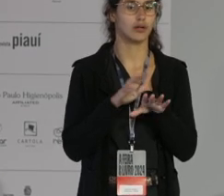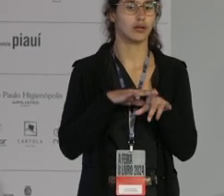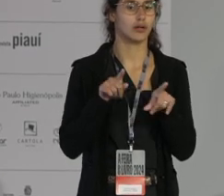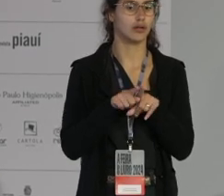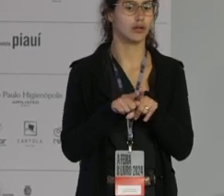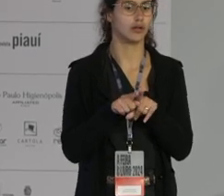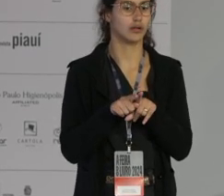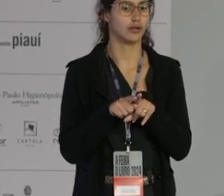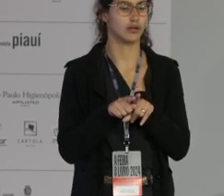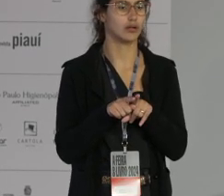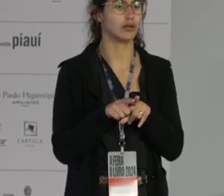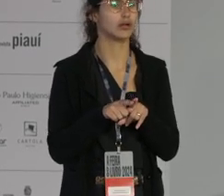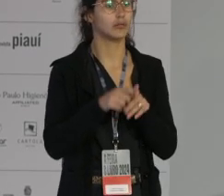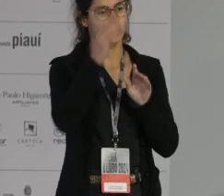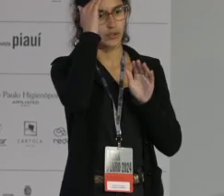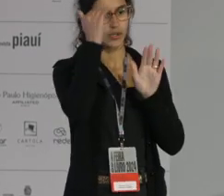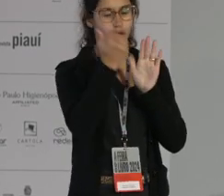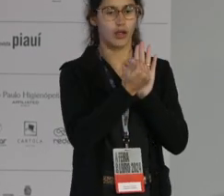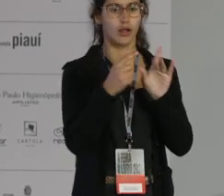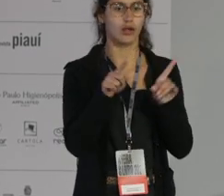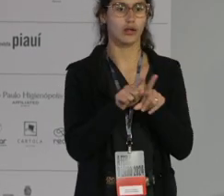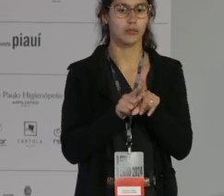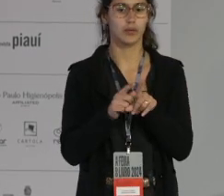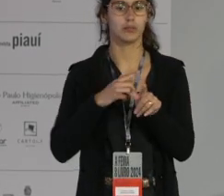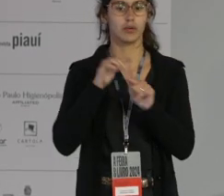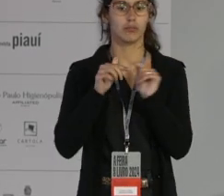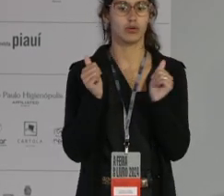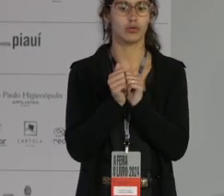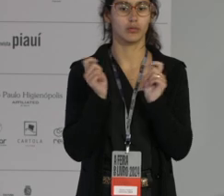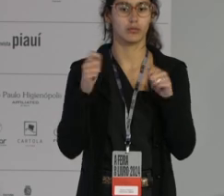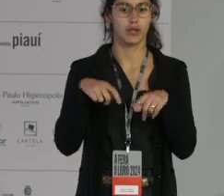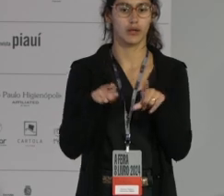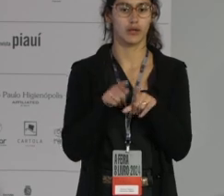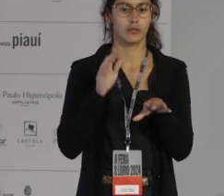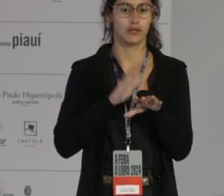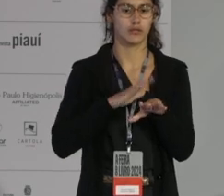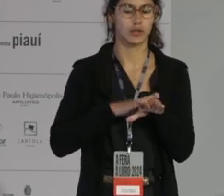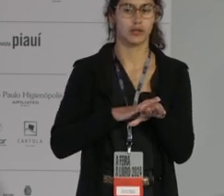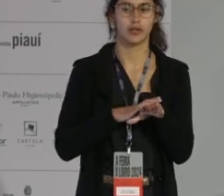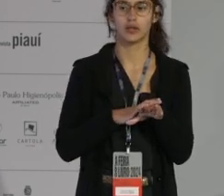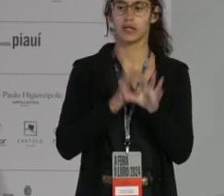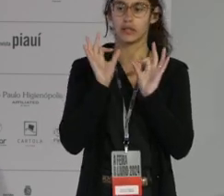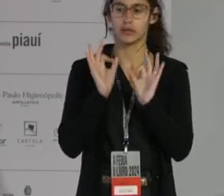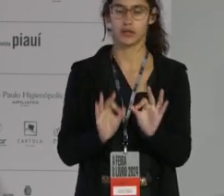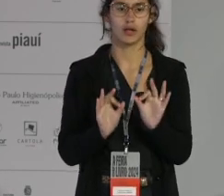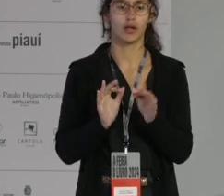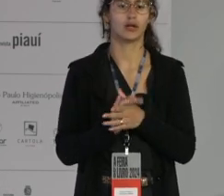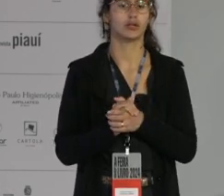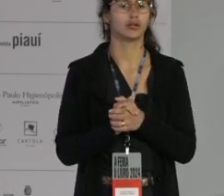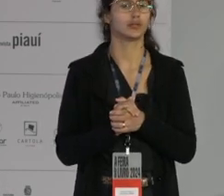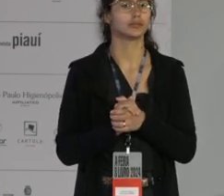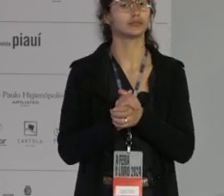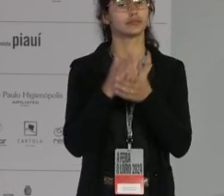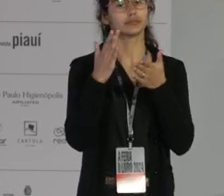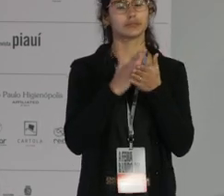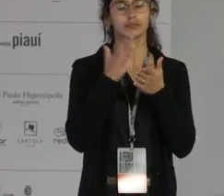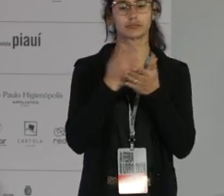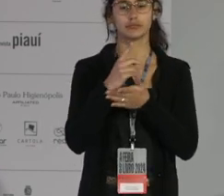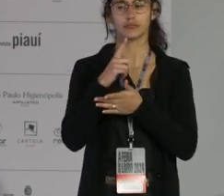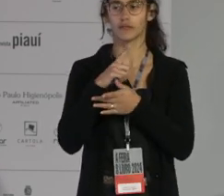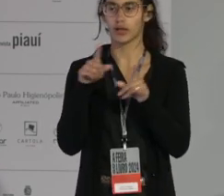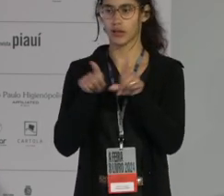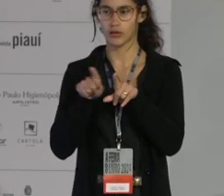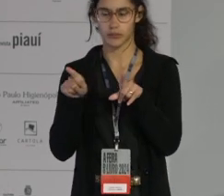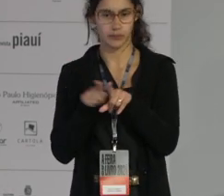tem um desordenamento e eu trabalho com a possibilidade de esse rosto ser bem amarrado. O livro